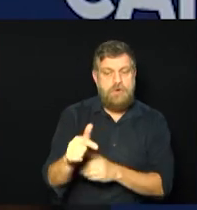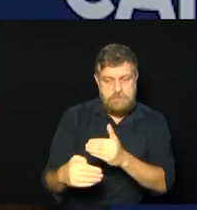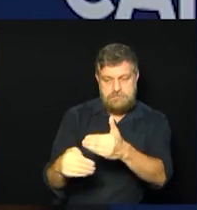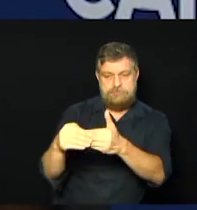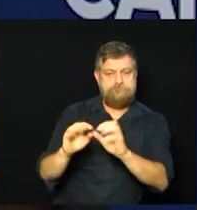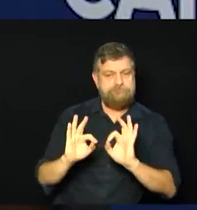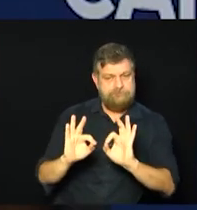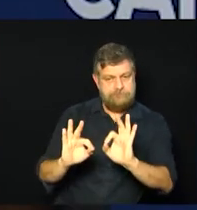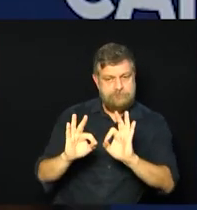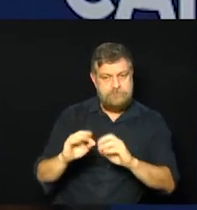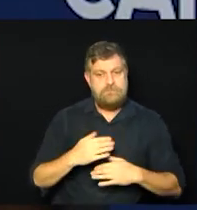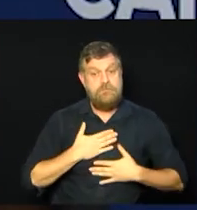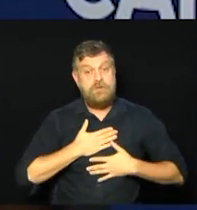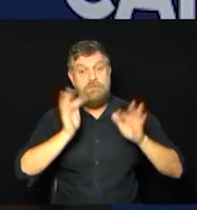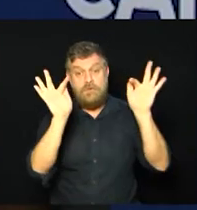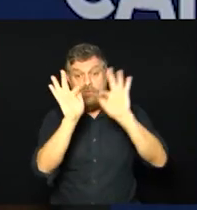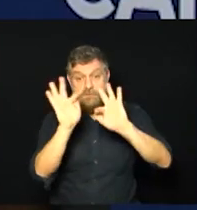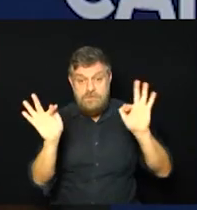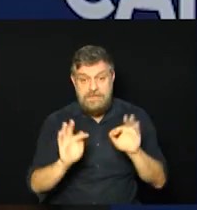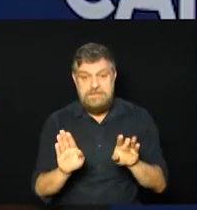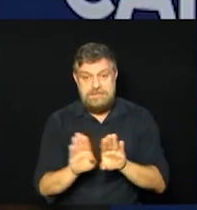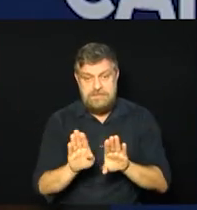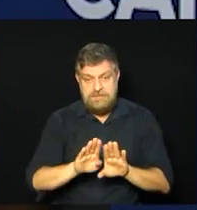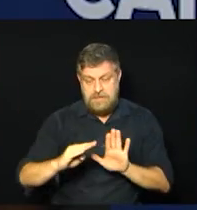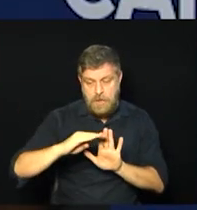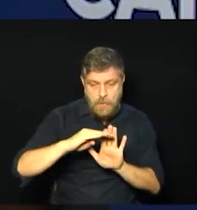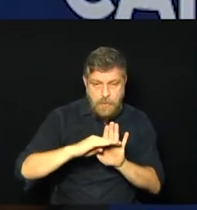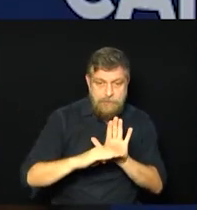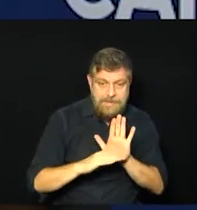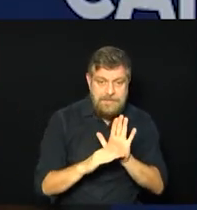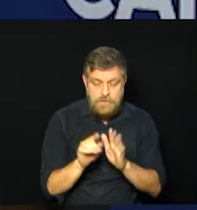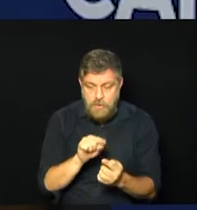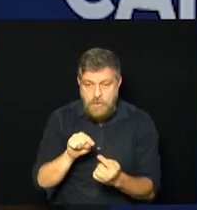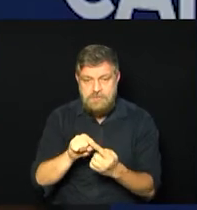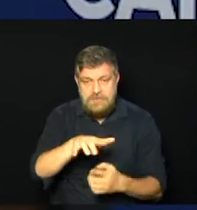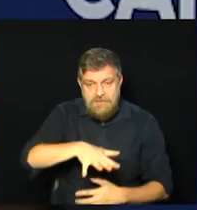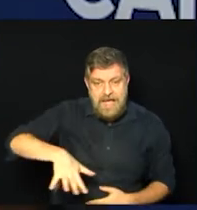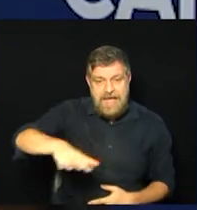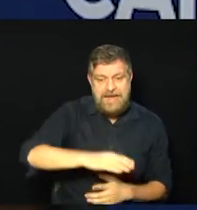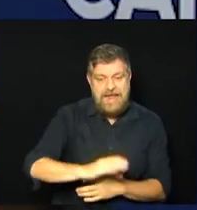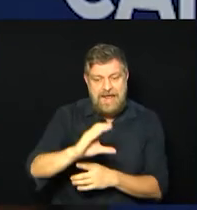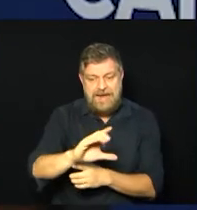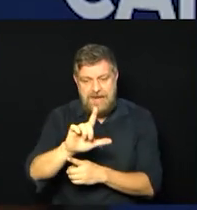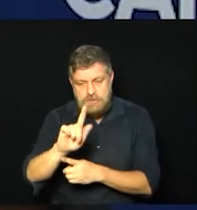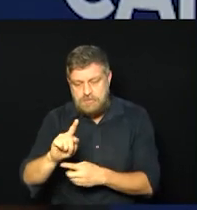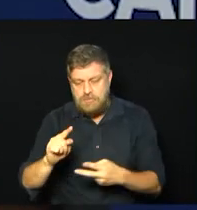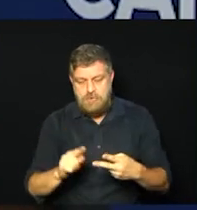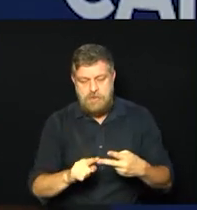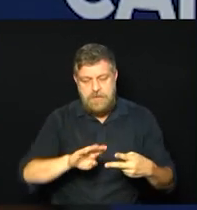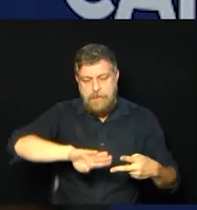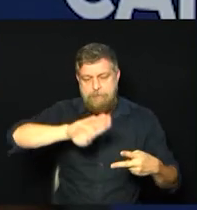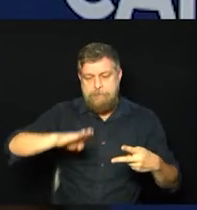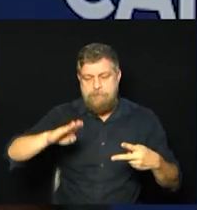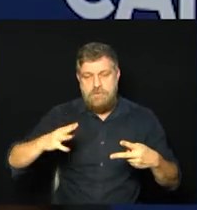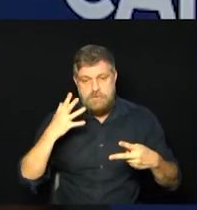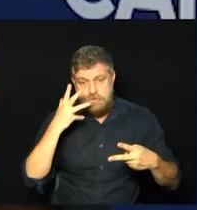Fiquei muito feliz também com a apresentação desse plano que vai atender a região do Carlos Gomes, Gargantilha, Monte Belo, uma região